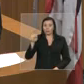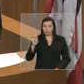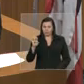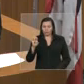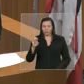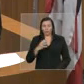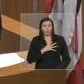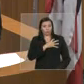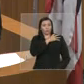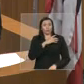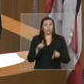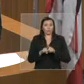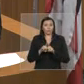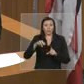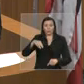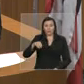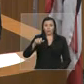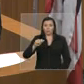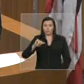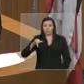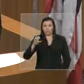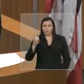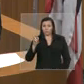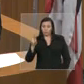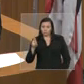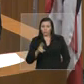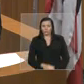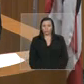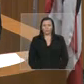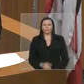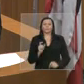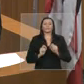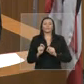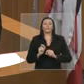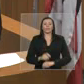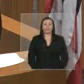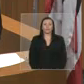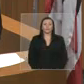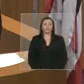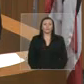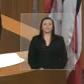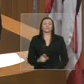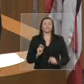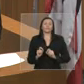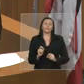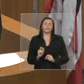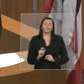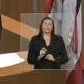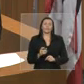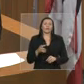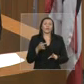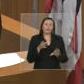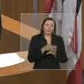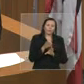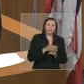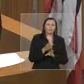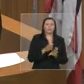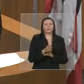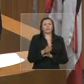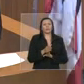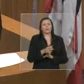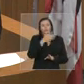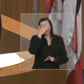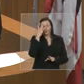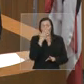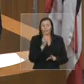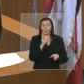prestar, segundo Flávio Dino, assistência religiosa aos integrantes do sistema de segurança estadual e aos presos do